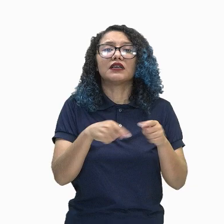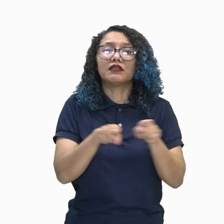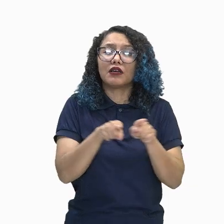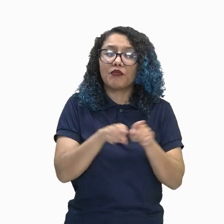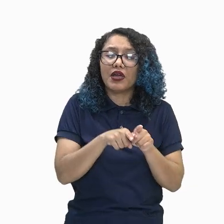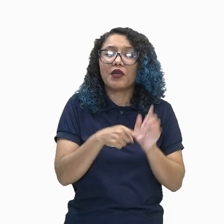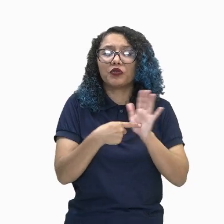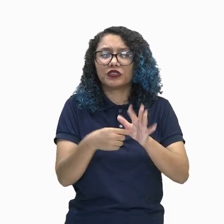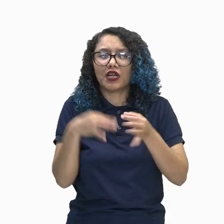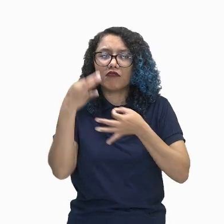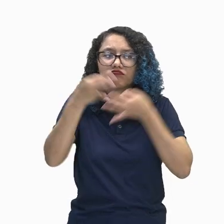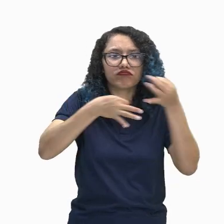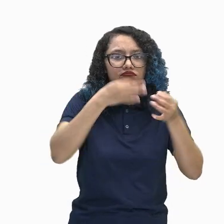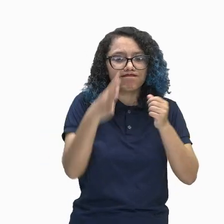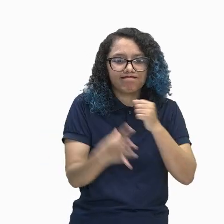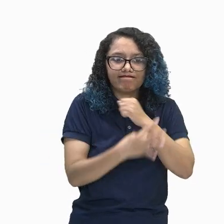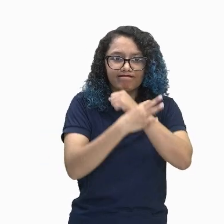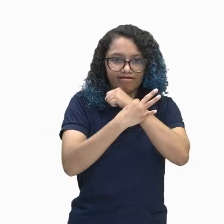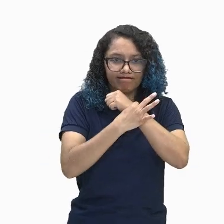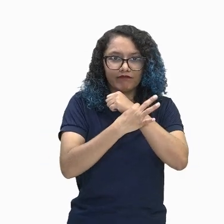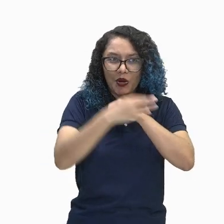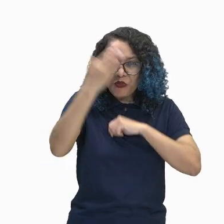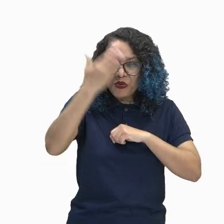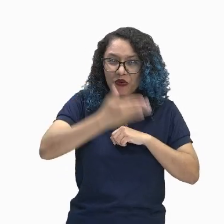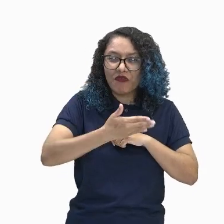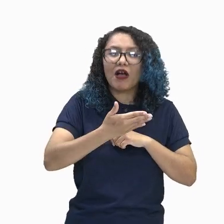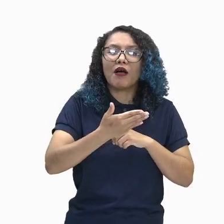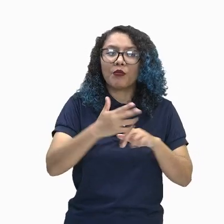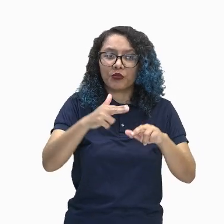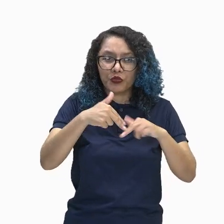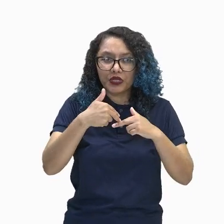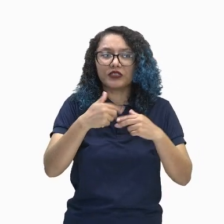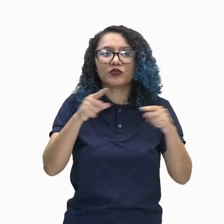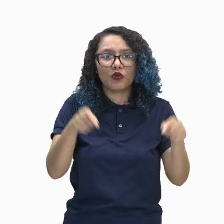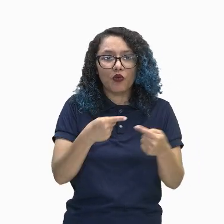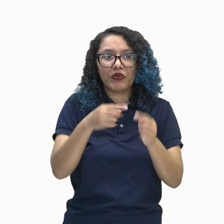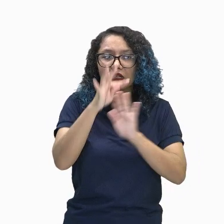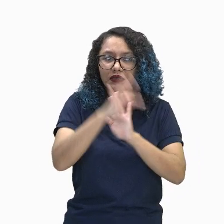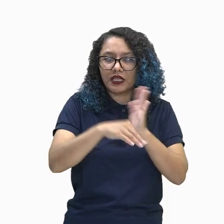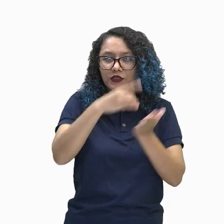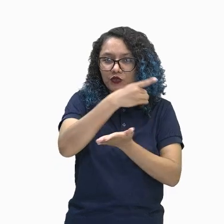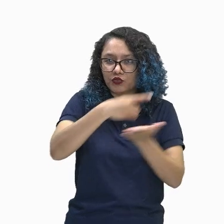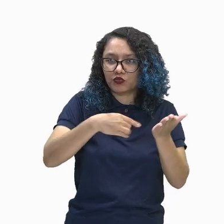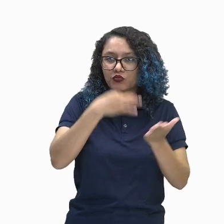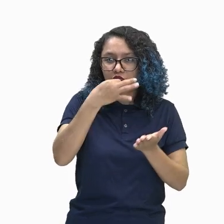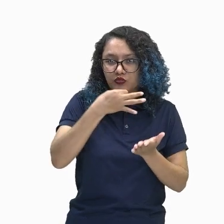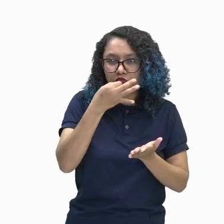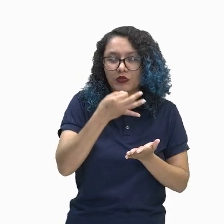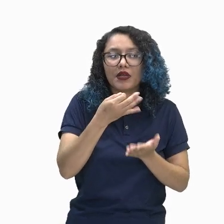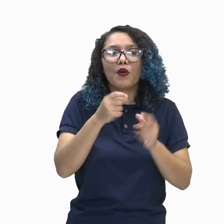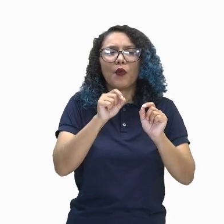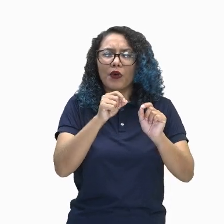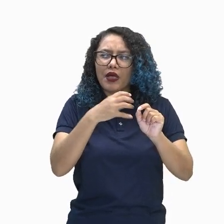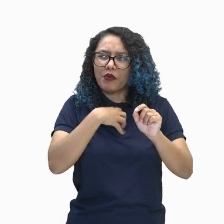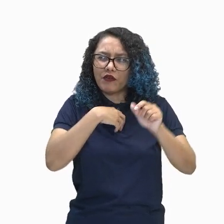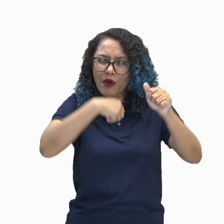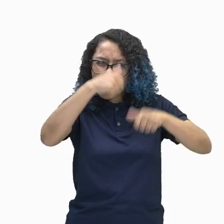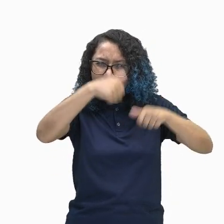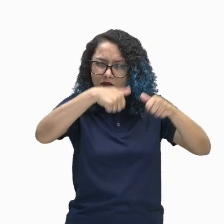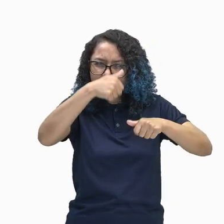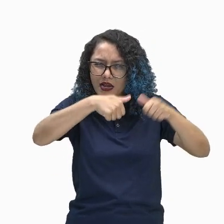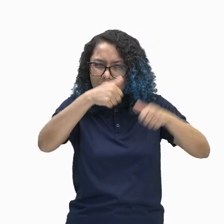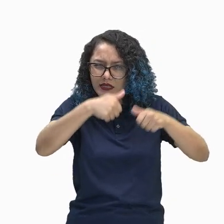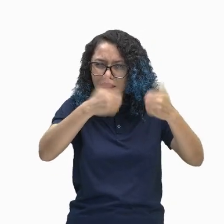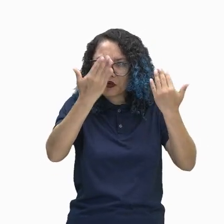para defender essa opinião. Então, ele é um texto dissertativo argumentativo exigido como item de avaliação do Exame Nacional do